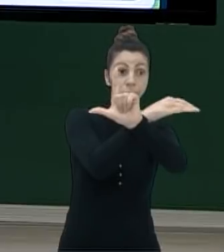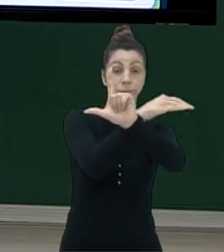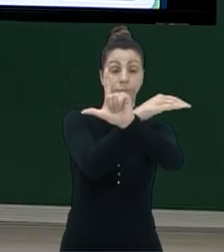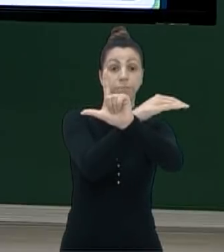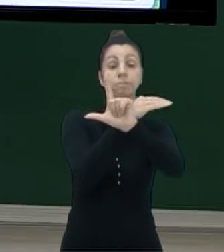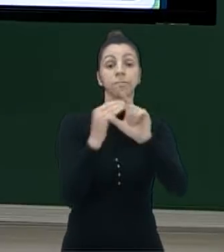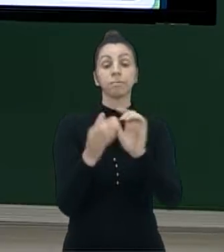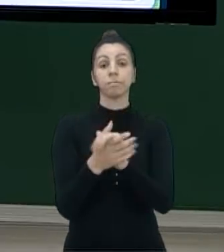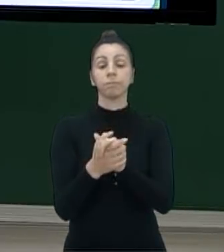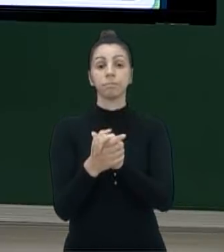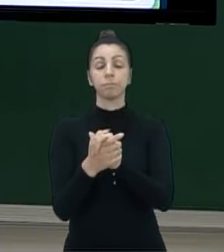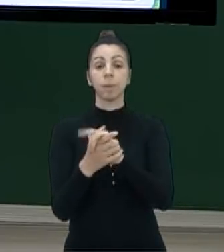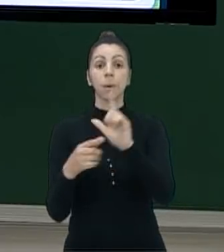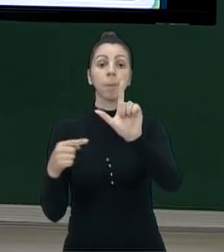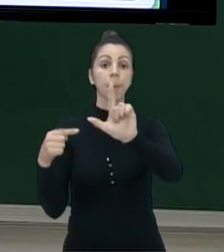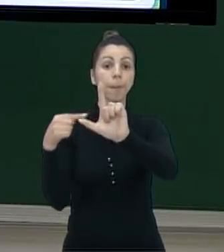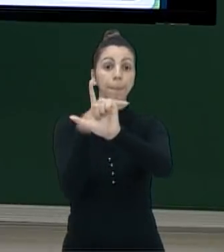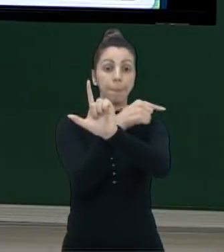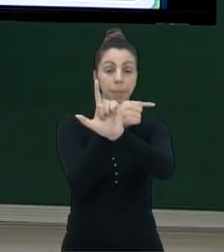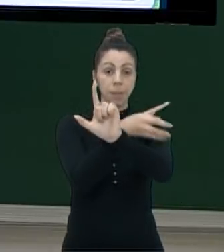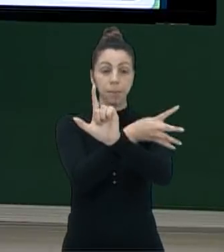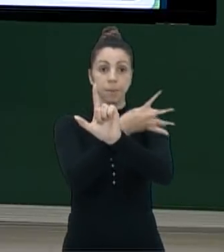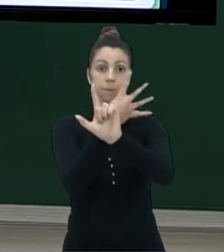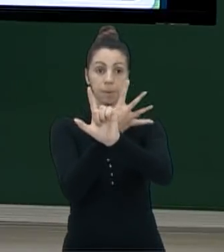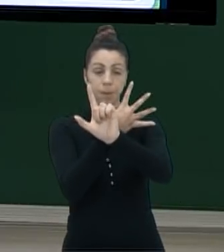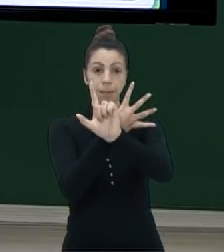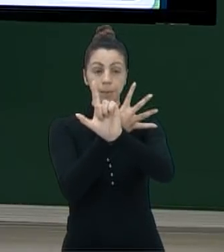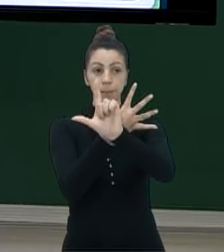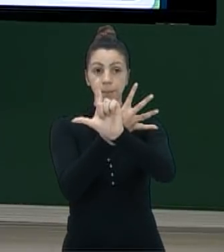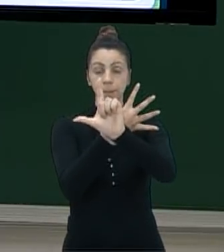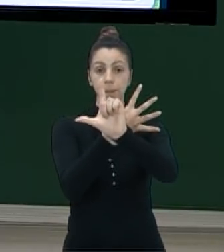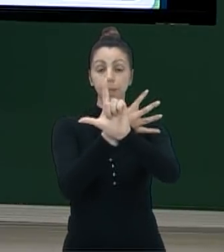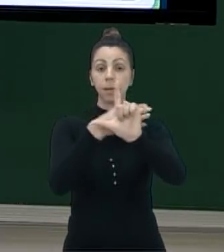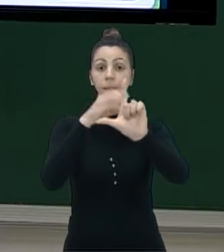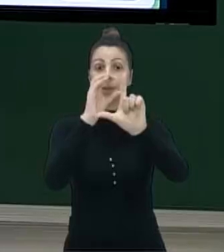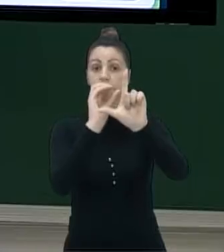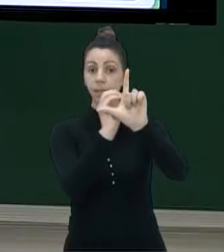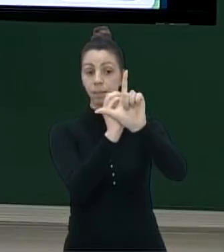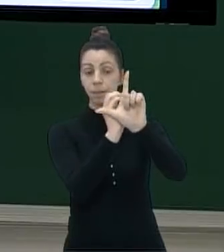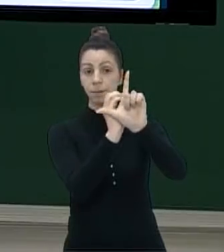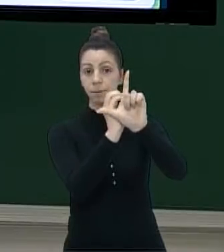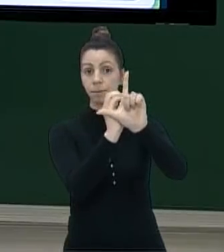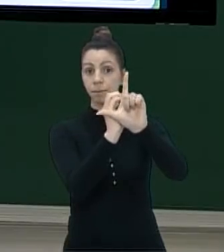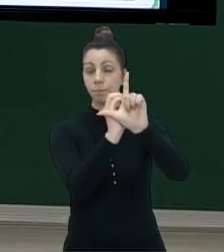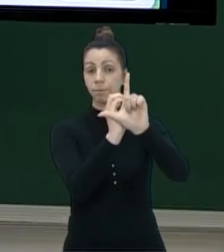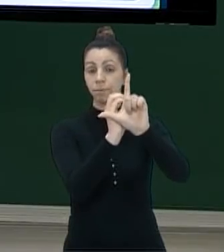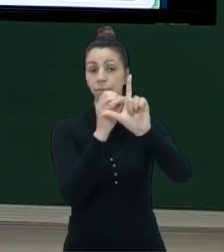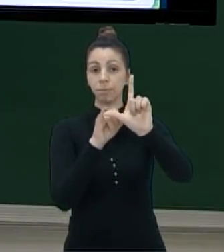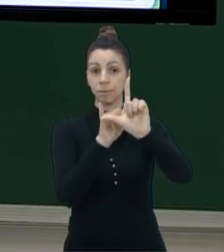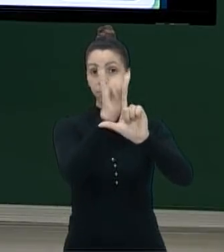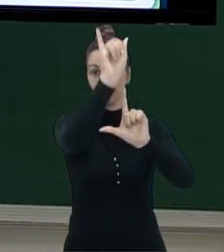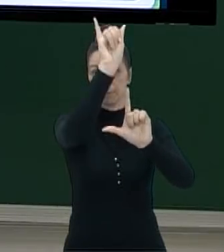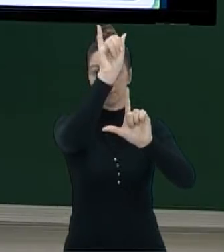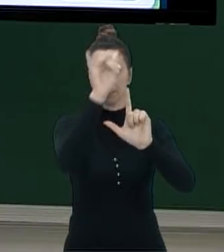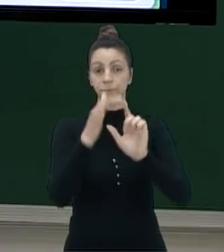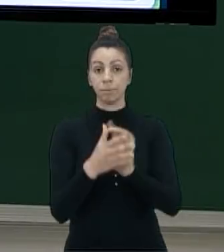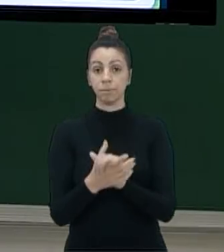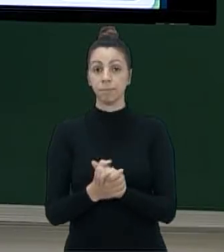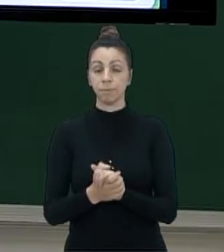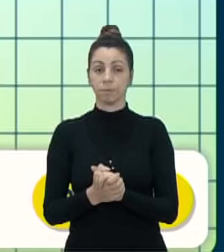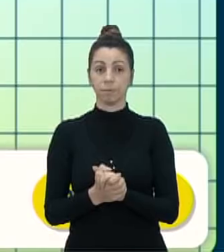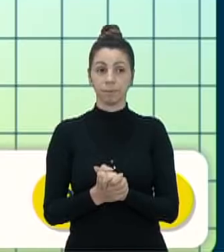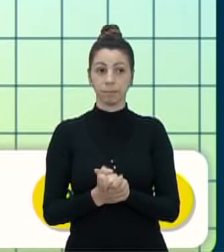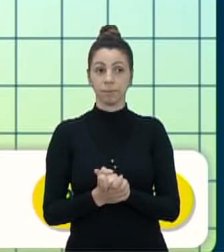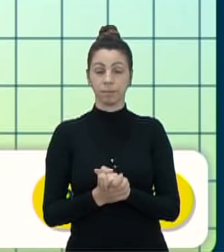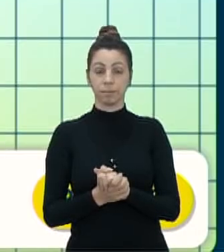Então, menos 4 e 0. Lembrando que quando ele fala o eixo, a origem, que é o número